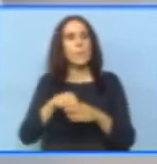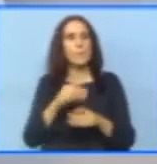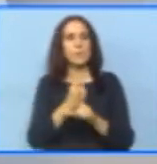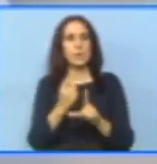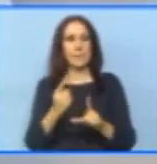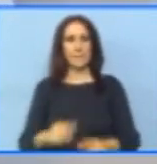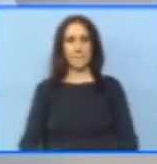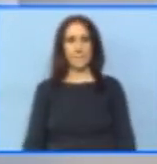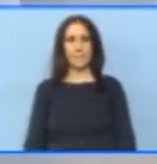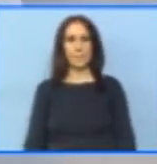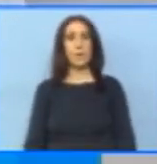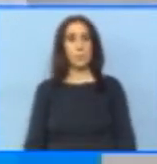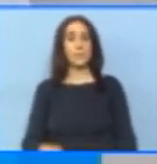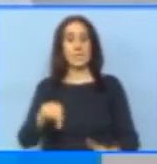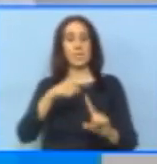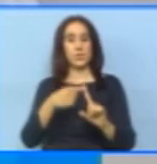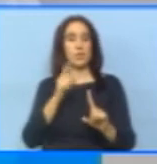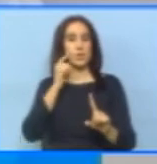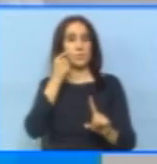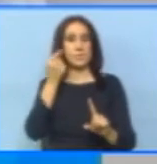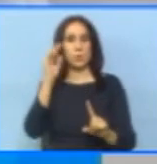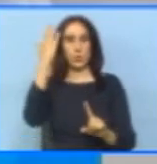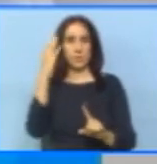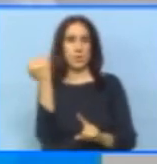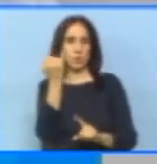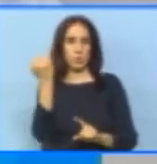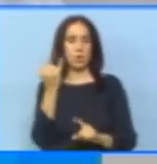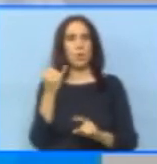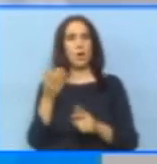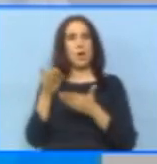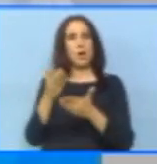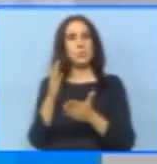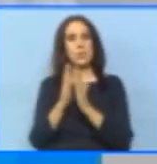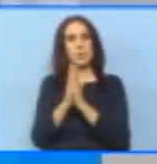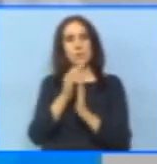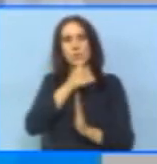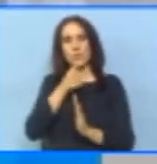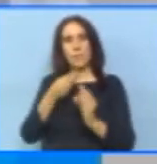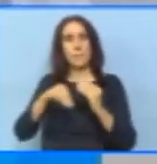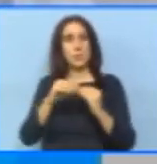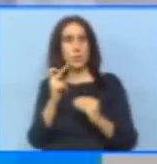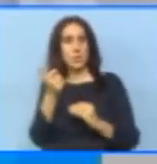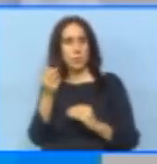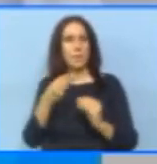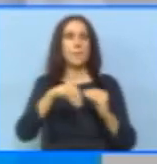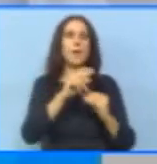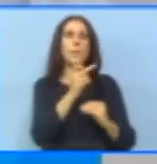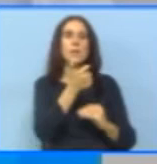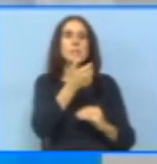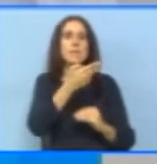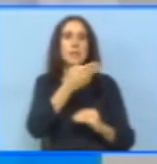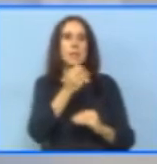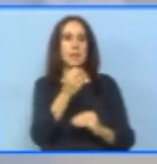este ano, de facto, é muito especial para a instituição, para a ajuda à Igreja que sofre, porque além dos 50 anos da consagração, também assinalamos os 70 anos do início da nossa